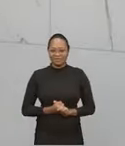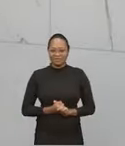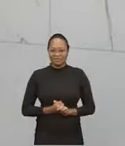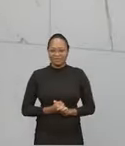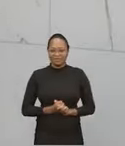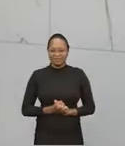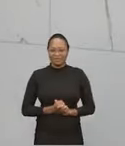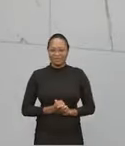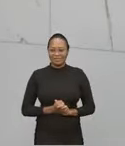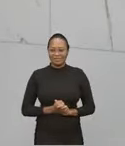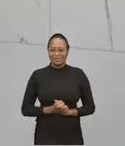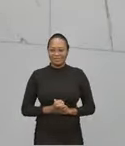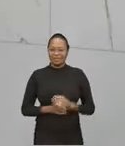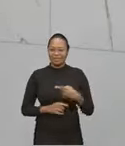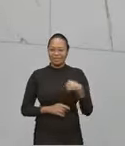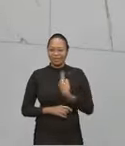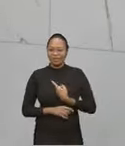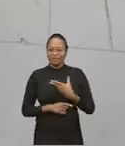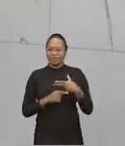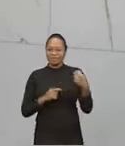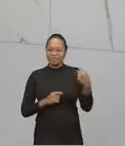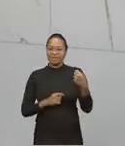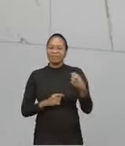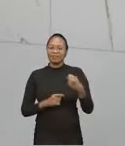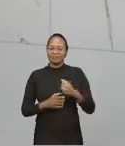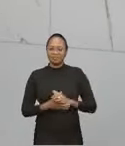nós fomos campeão. Né?